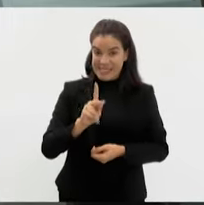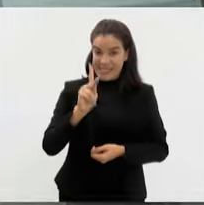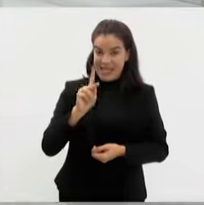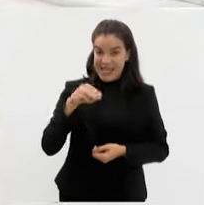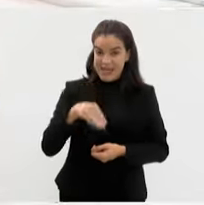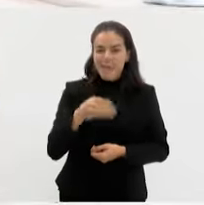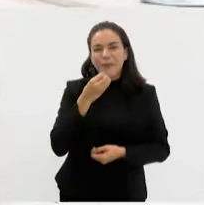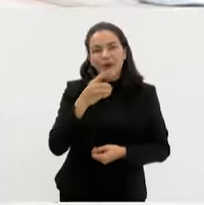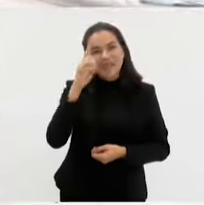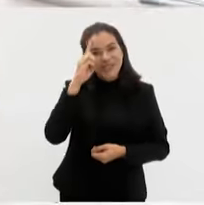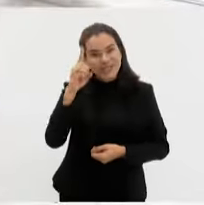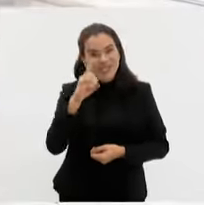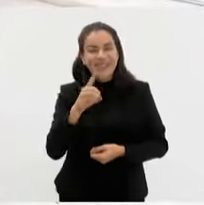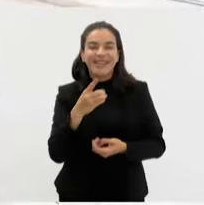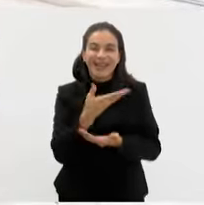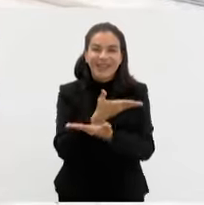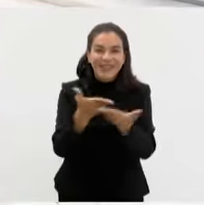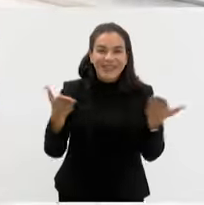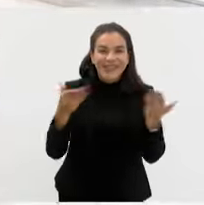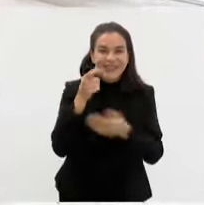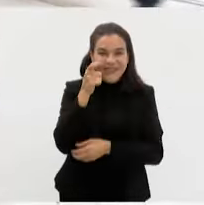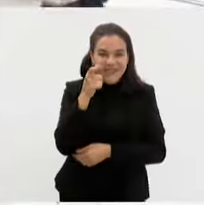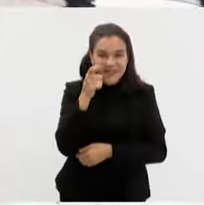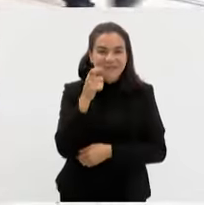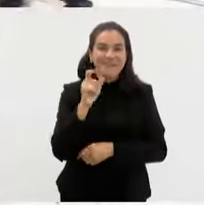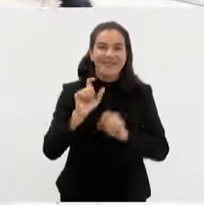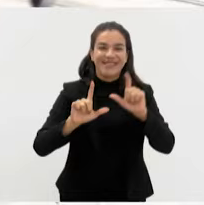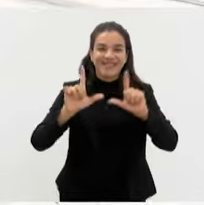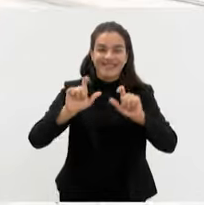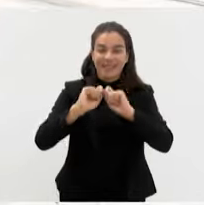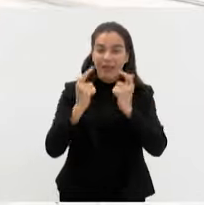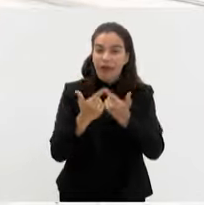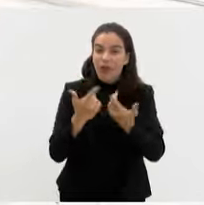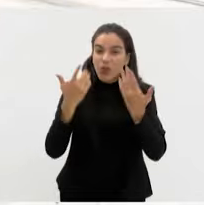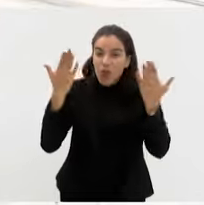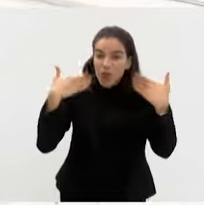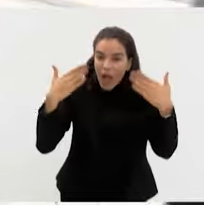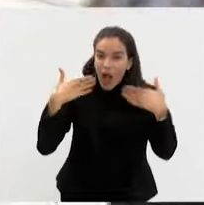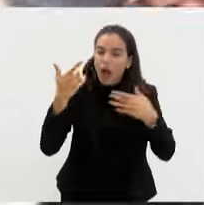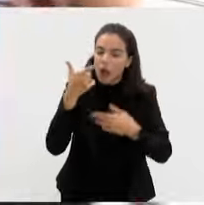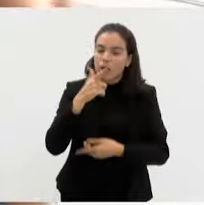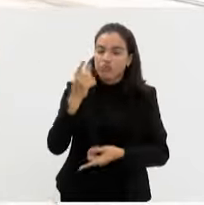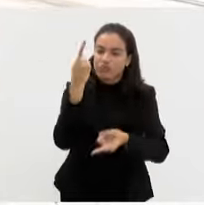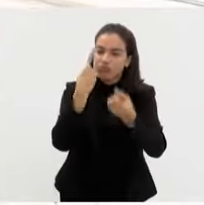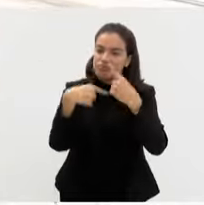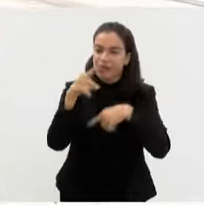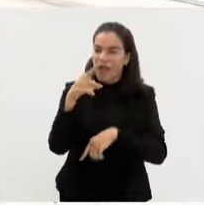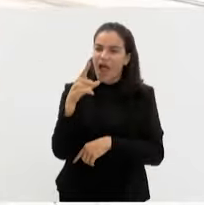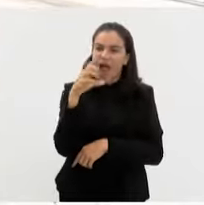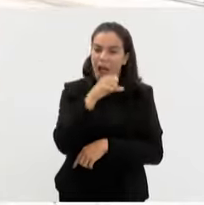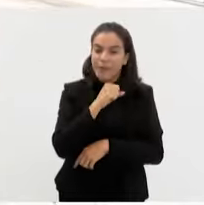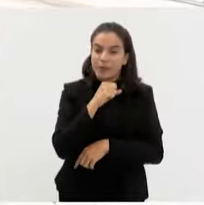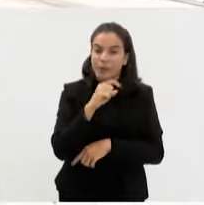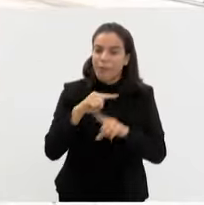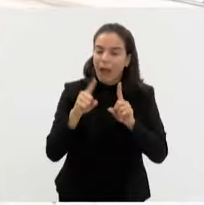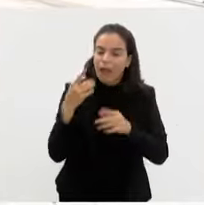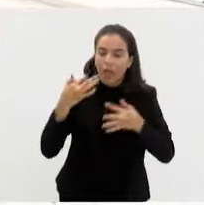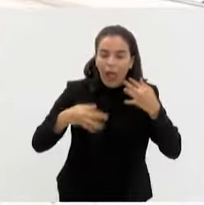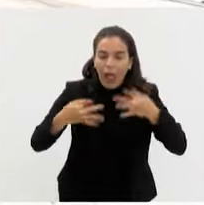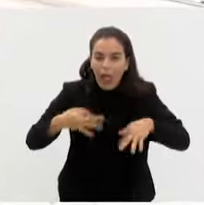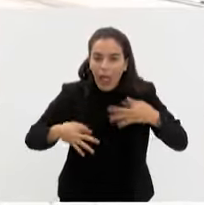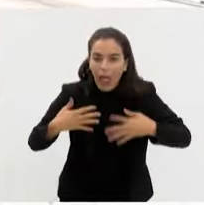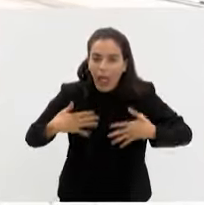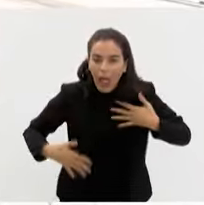Bom dia, Vicente. Bom dia a todos que acompanham a TV Alerj. Do calor me recuperei, do calor foi fácil recuperar. Mas as dores de um